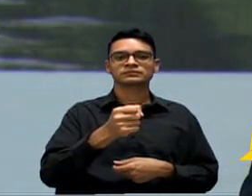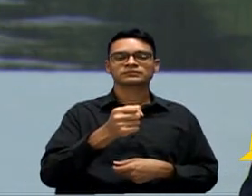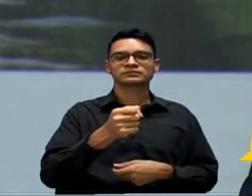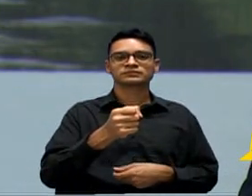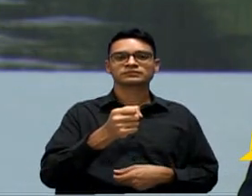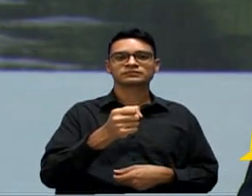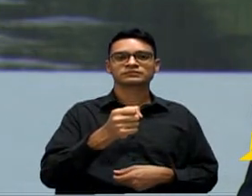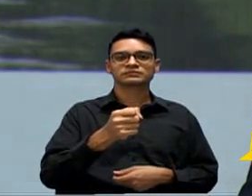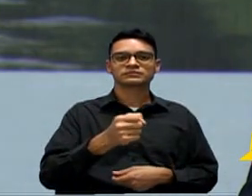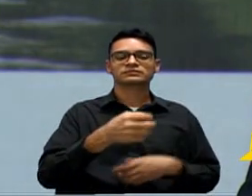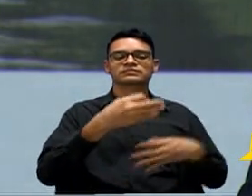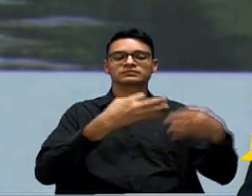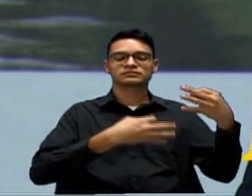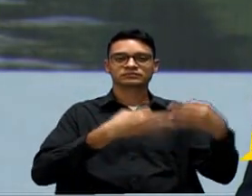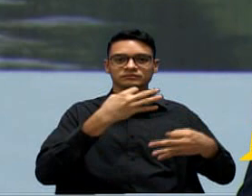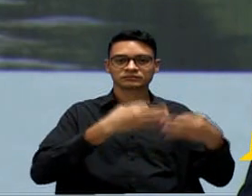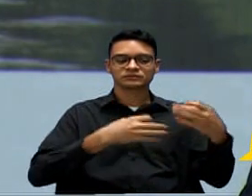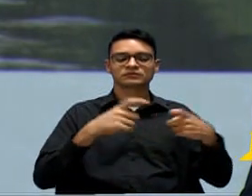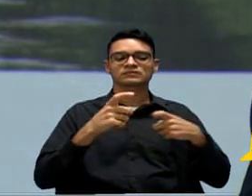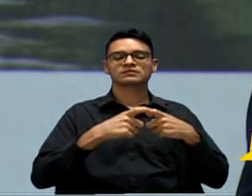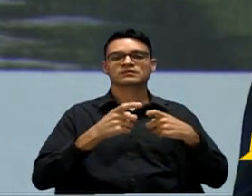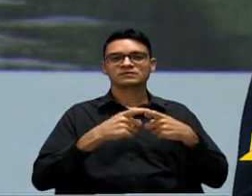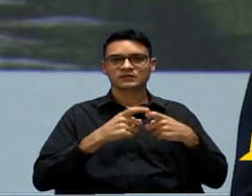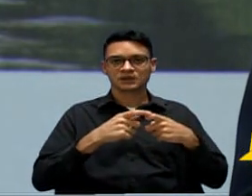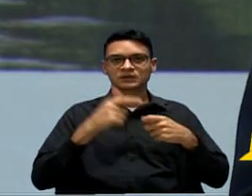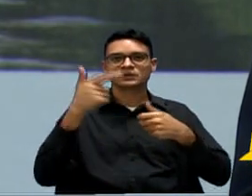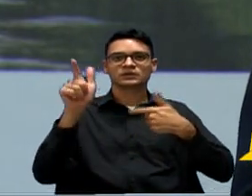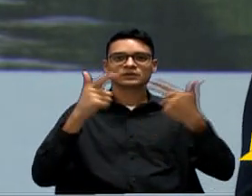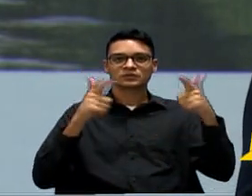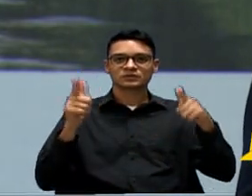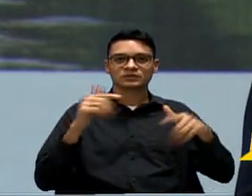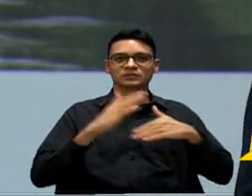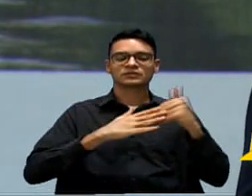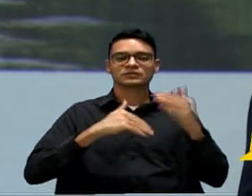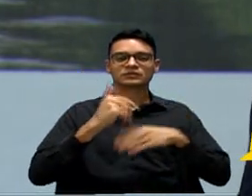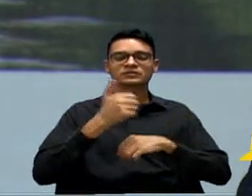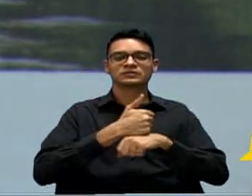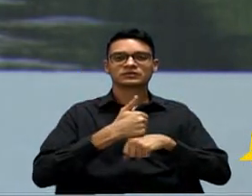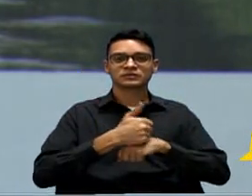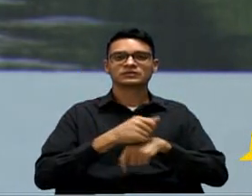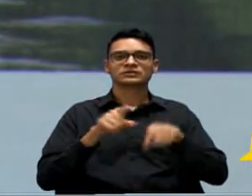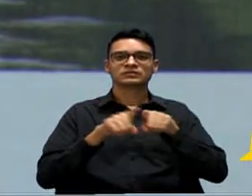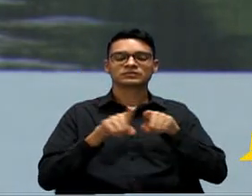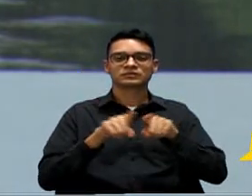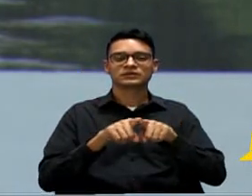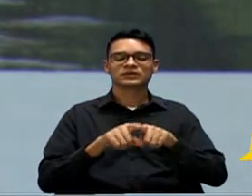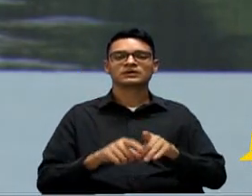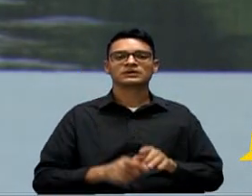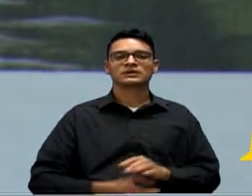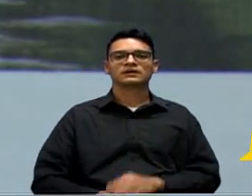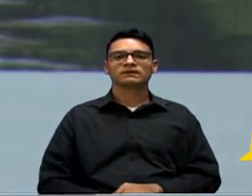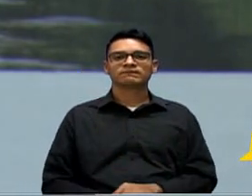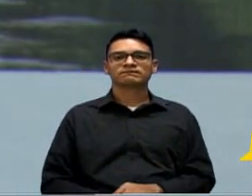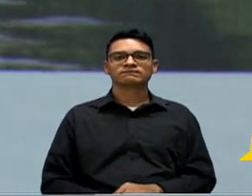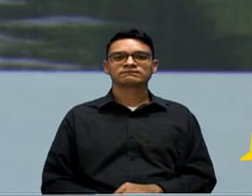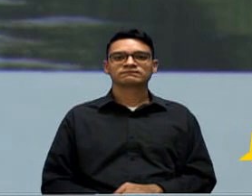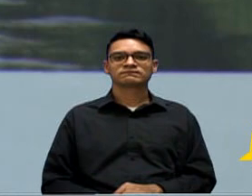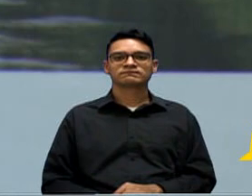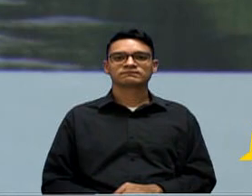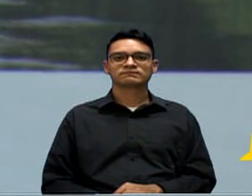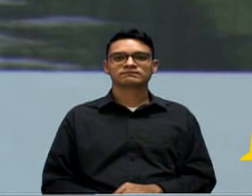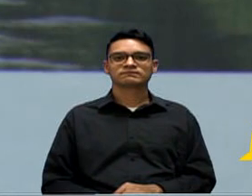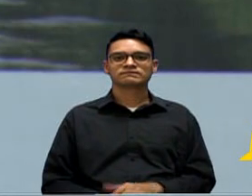principalmente procuradores, médicos e outros profissionais. Pois não, vereador? Tem emenda aí, querida, disso? Tem emenda,